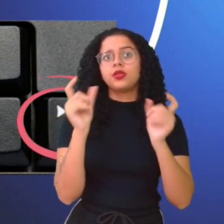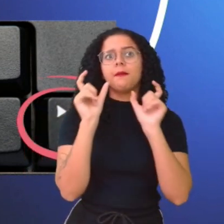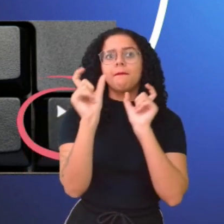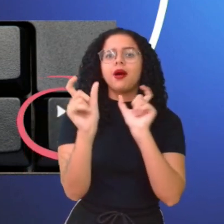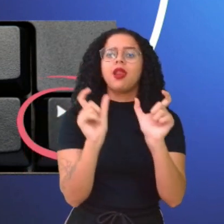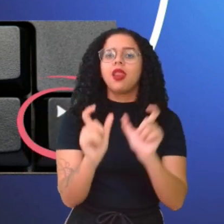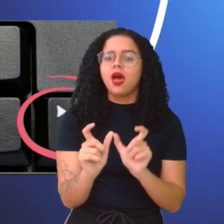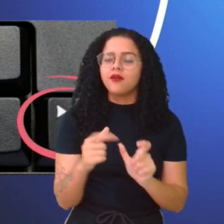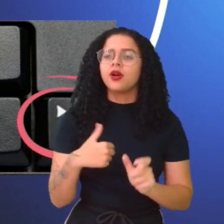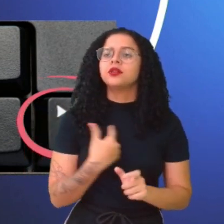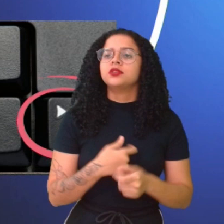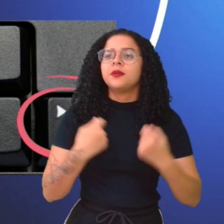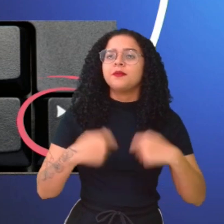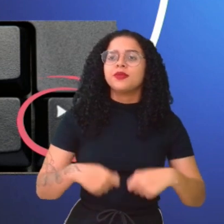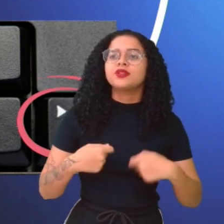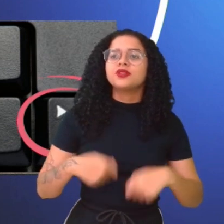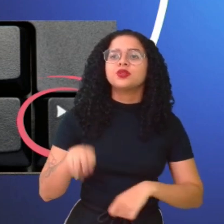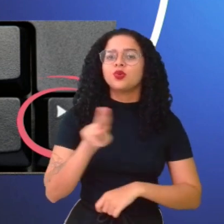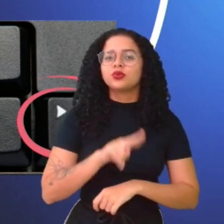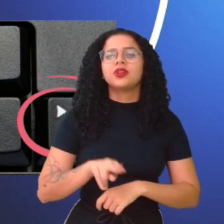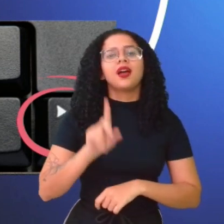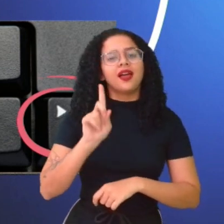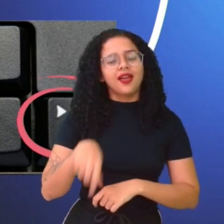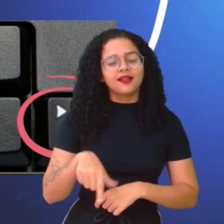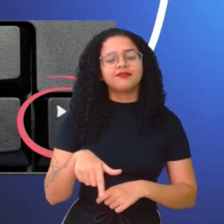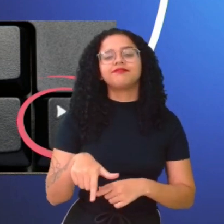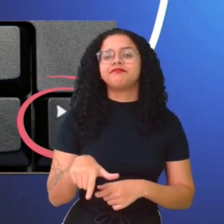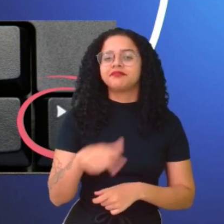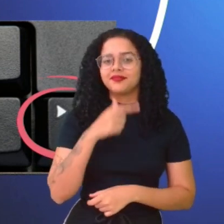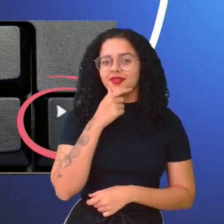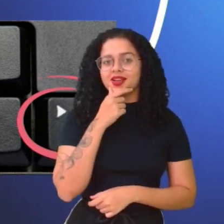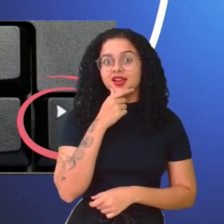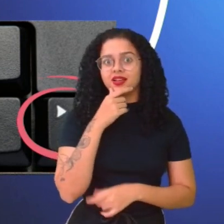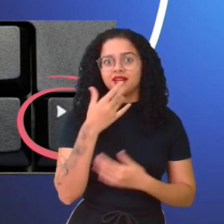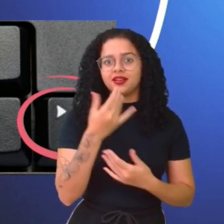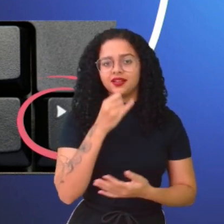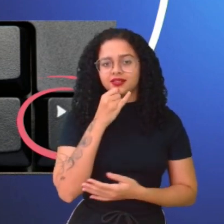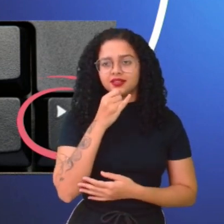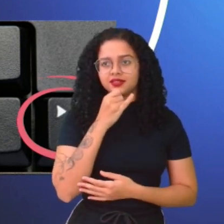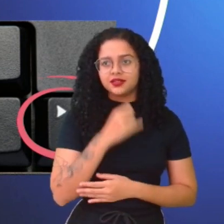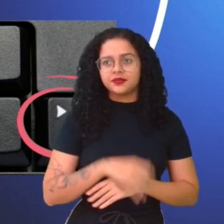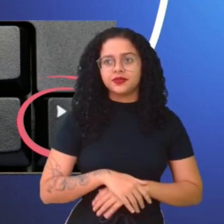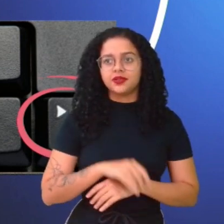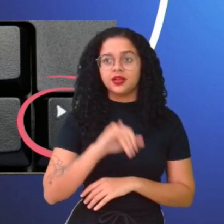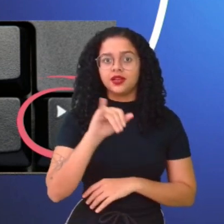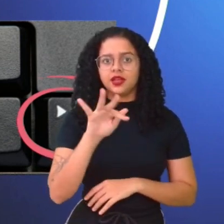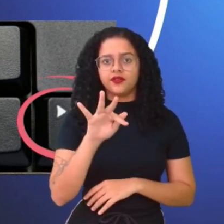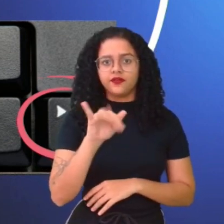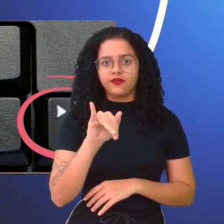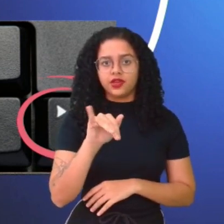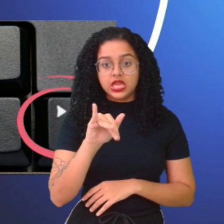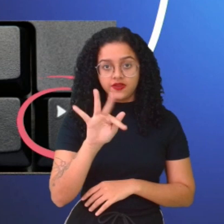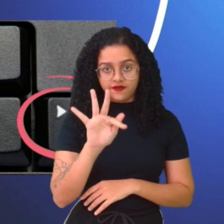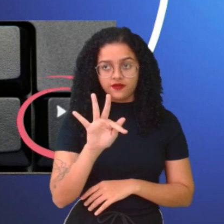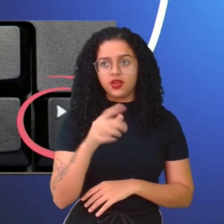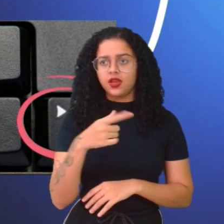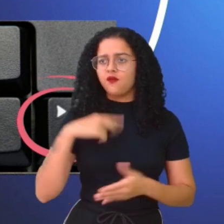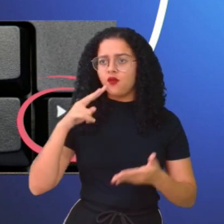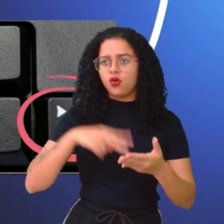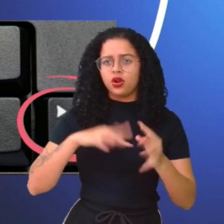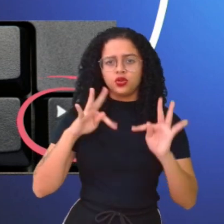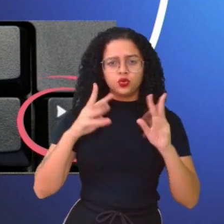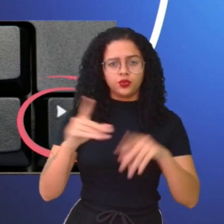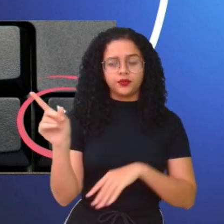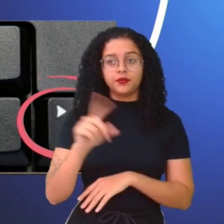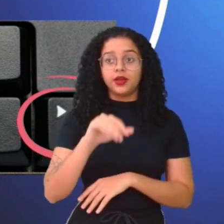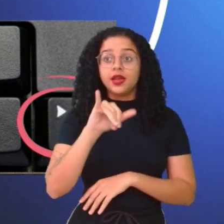que a gente precisa utilizar é da língua inglesa, não é, Thiago? Então, por exemplo, quando ele tem ali, ó, if, vou ler todo não, mas quando ele tem